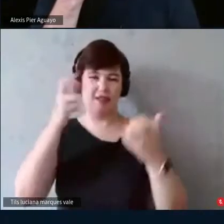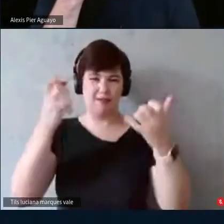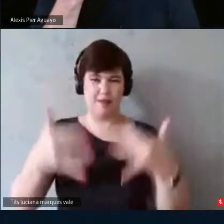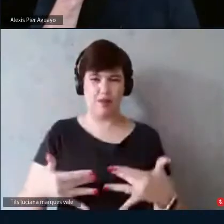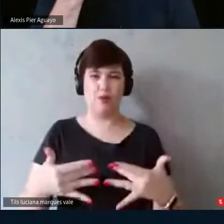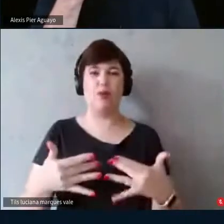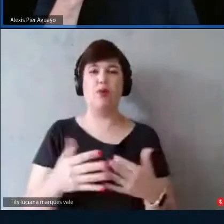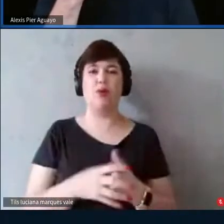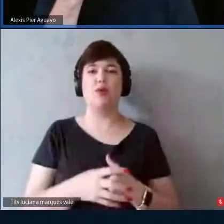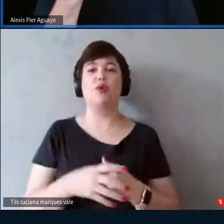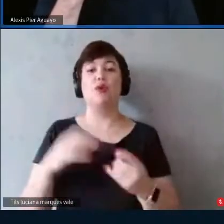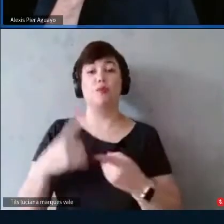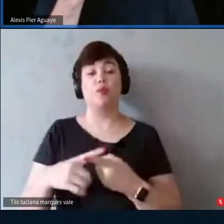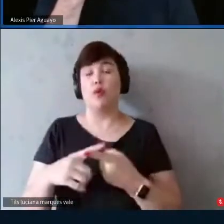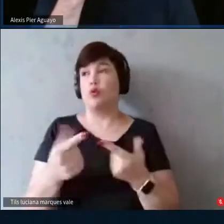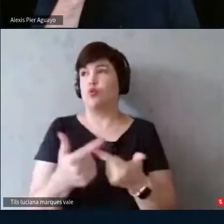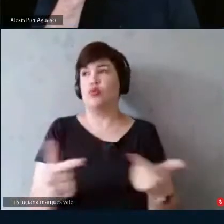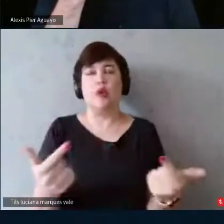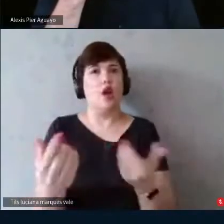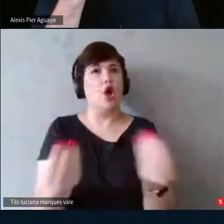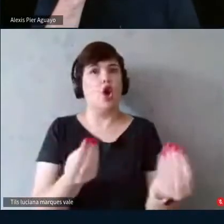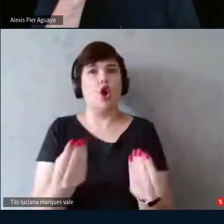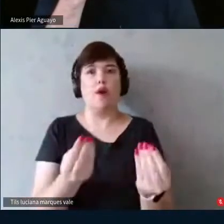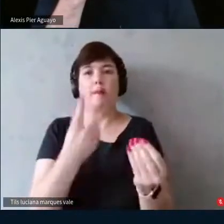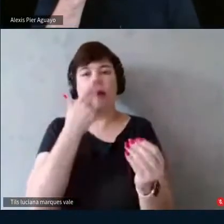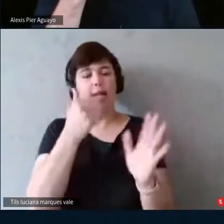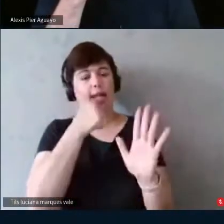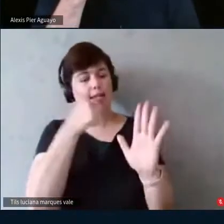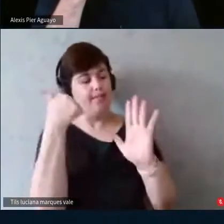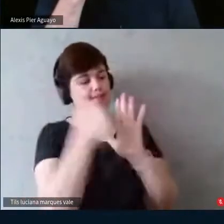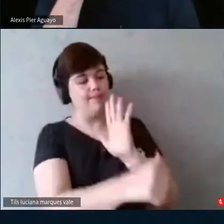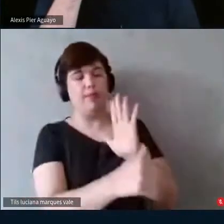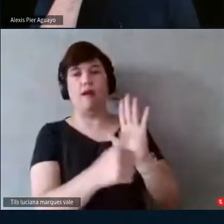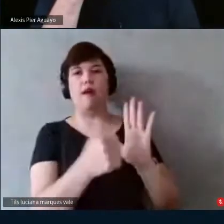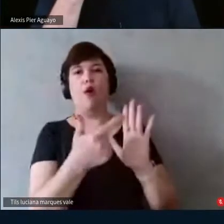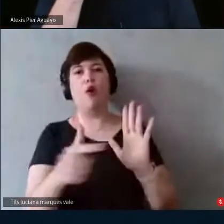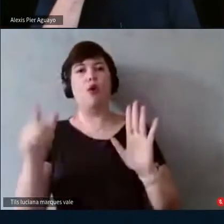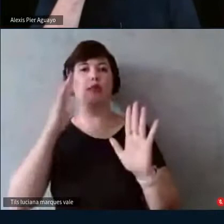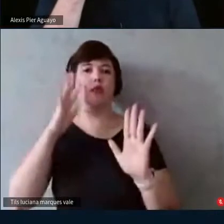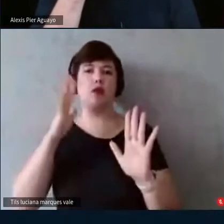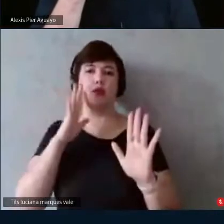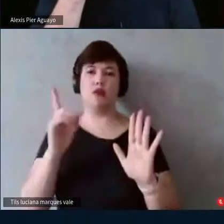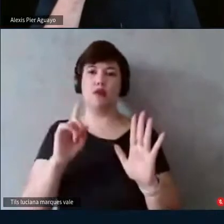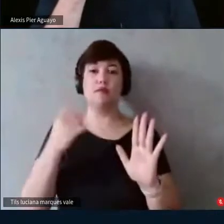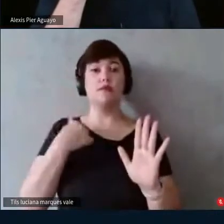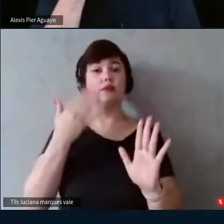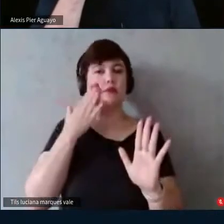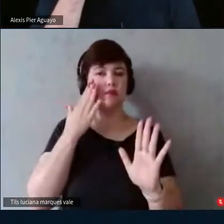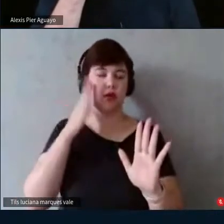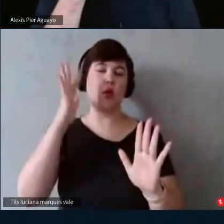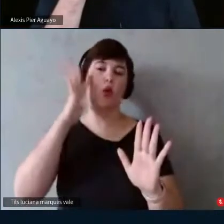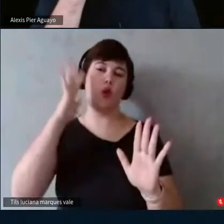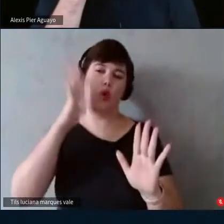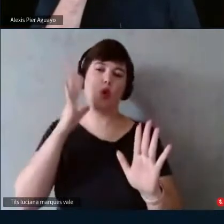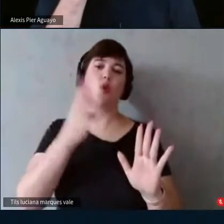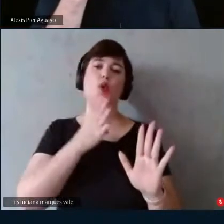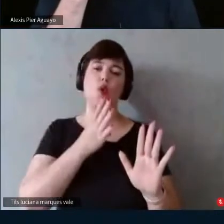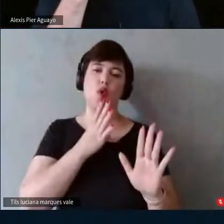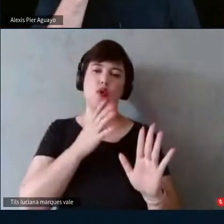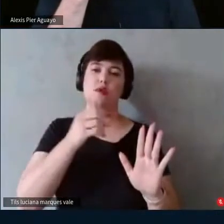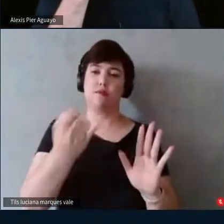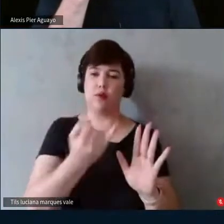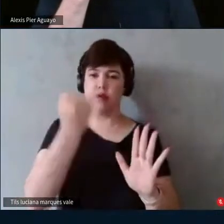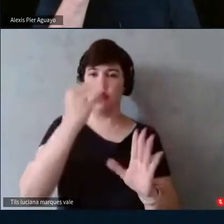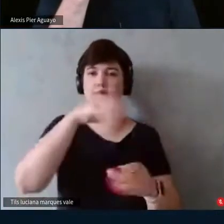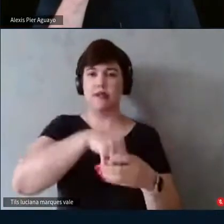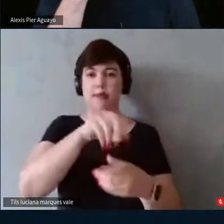colocou, não há mais como etiquetar com outras teorias. Conhecer as teorias é muito importante. Conhecer o